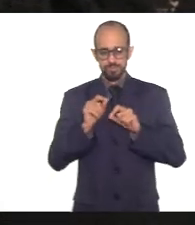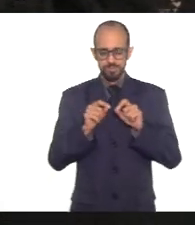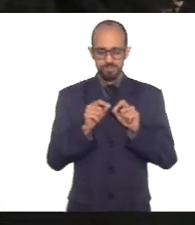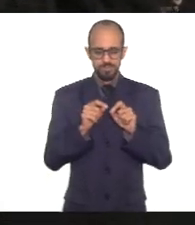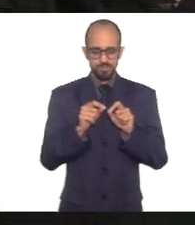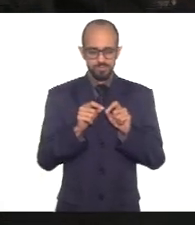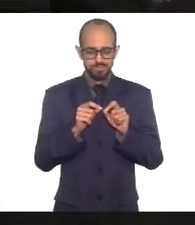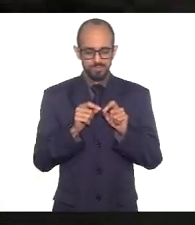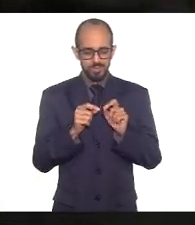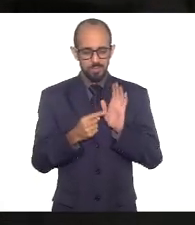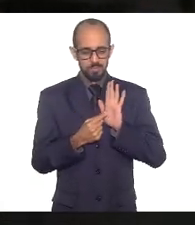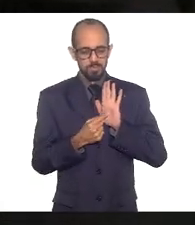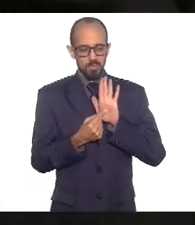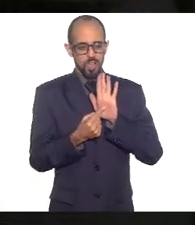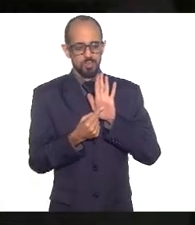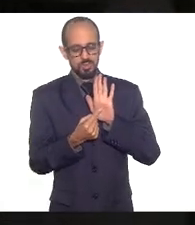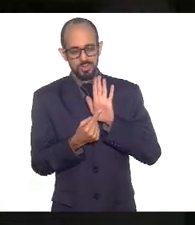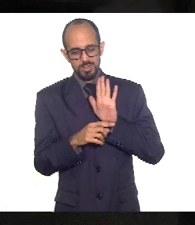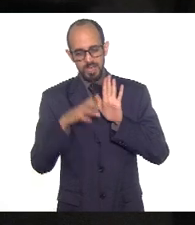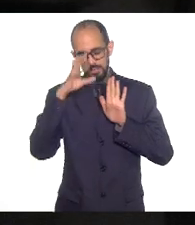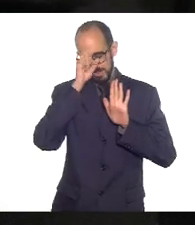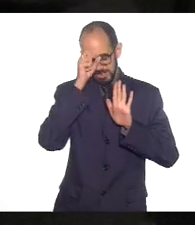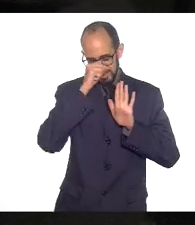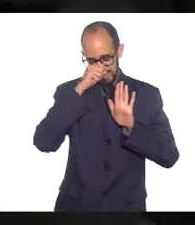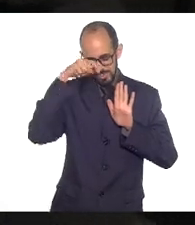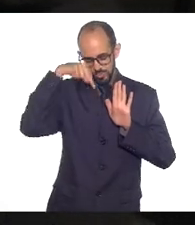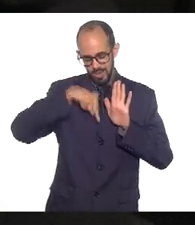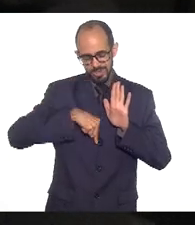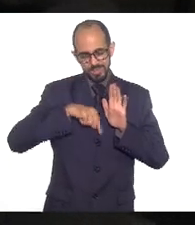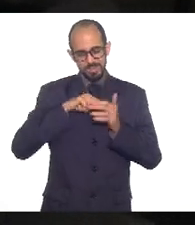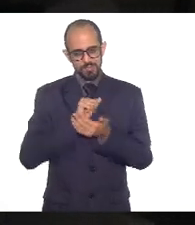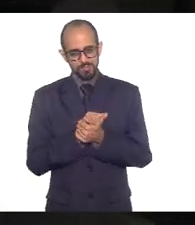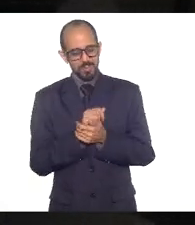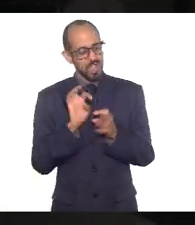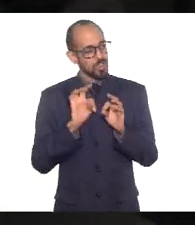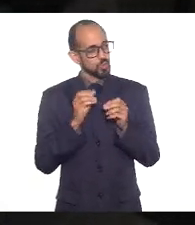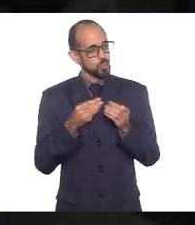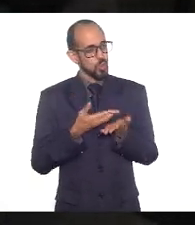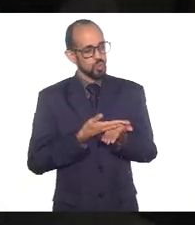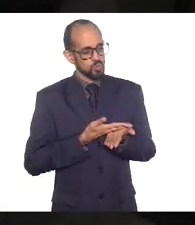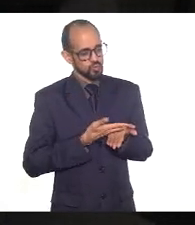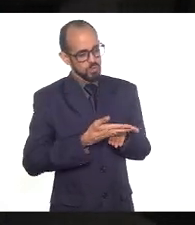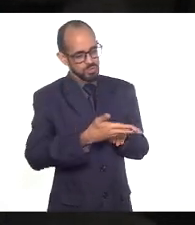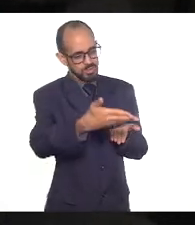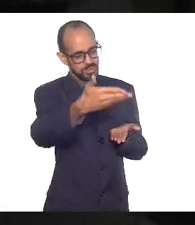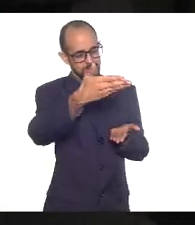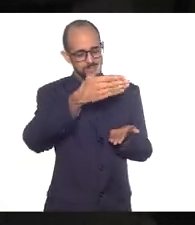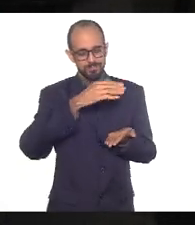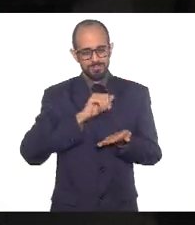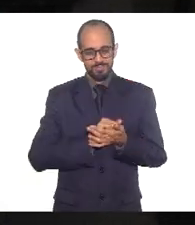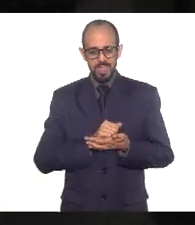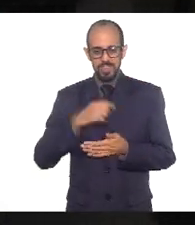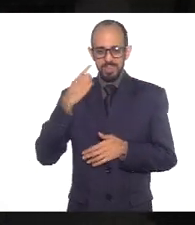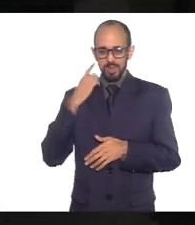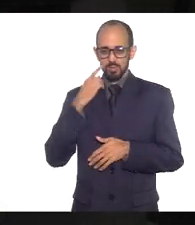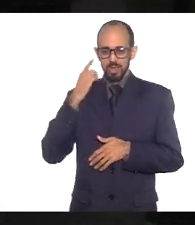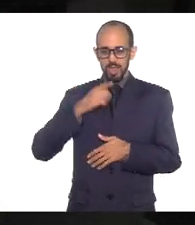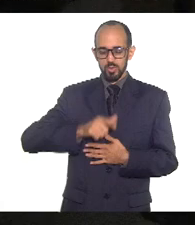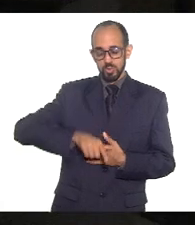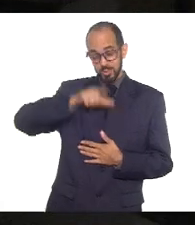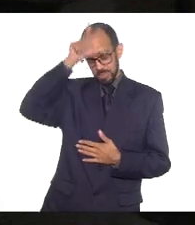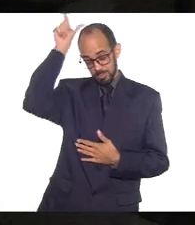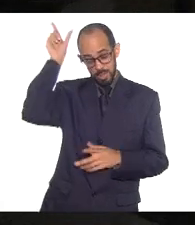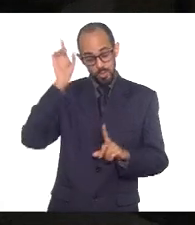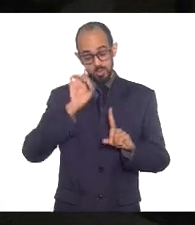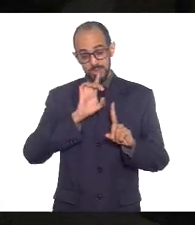nossa dança aprendizado Aqui tá todos vocês ao Deputado Luiz Paulo e